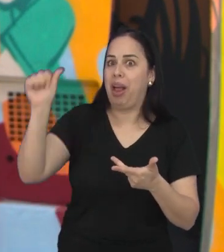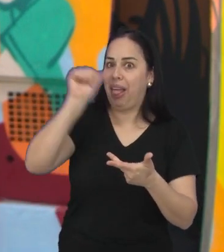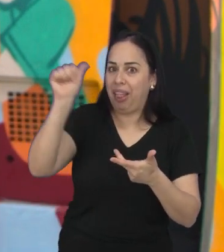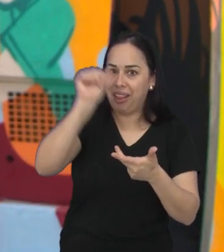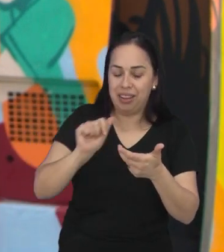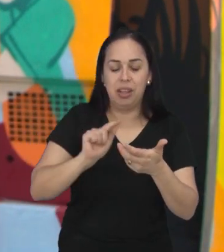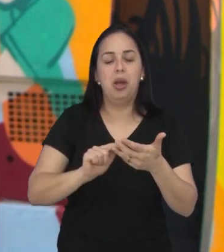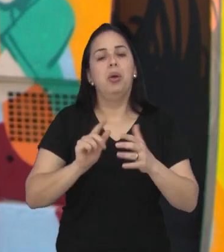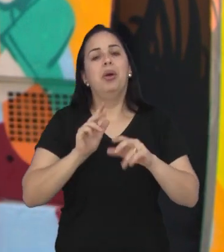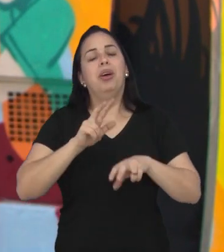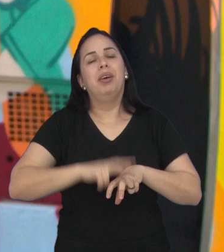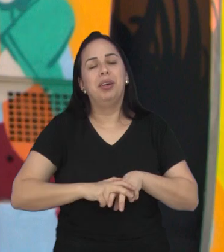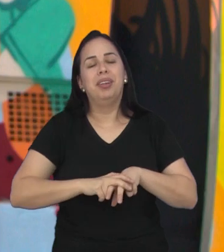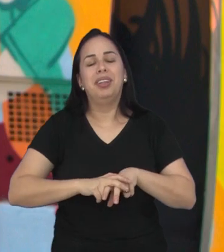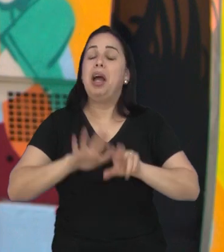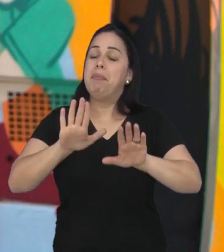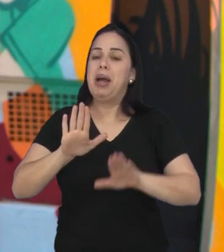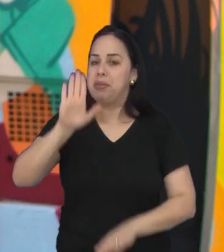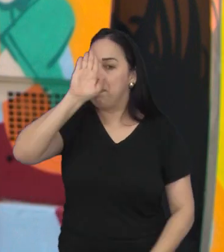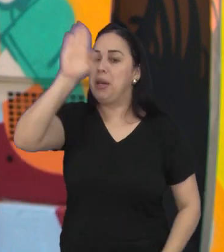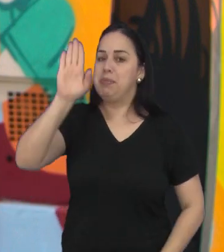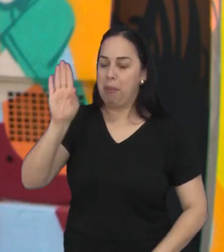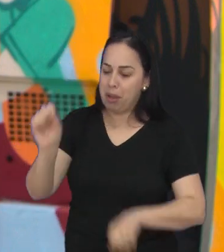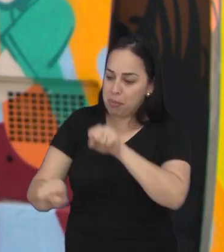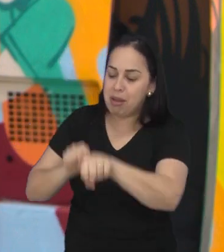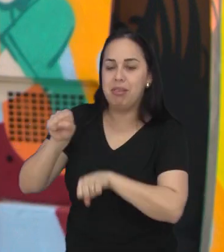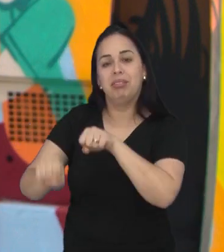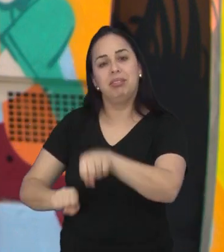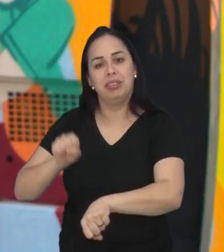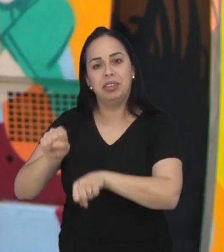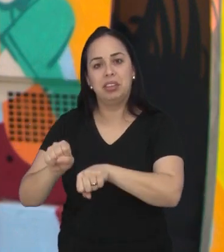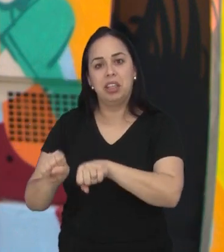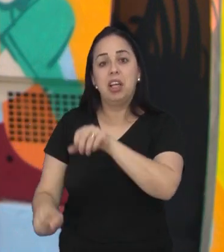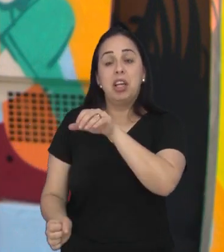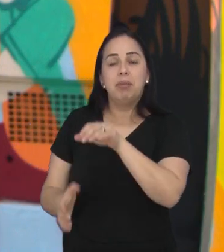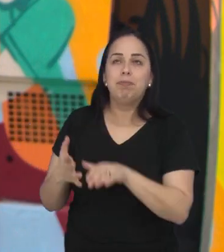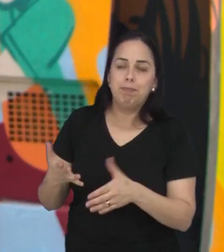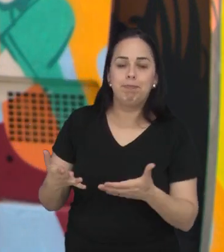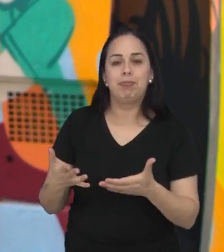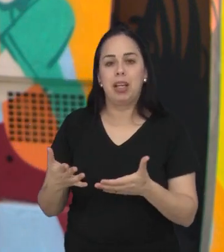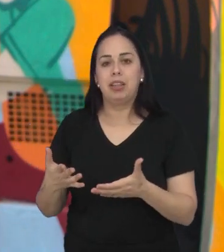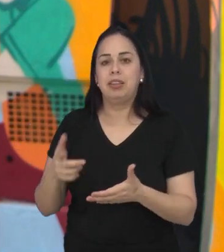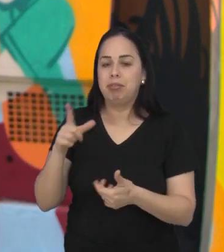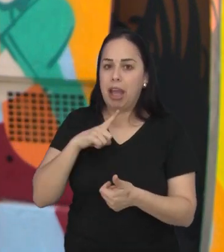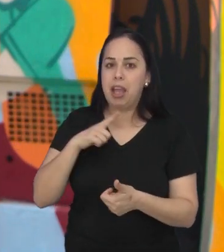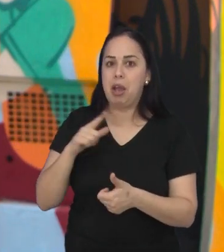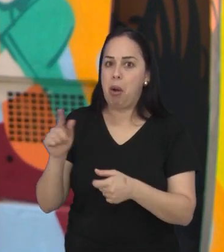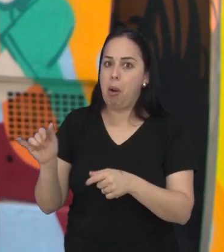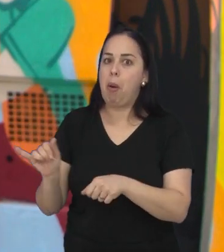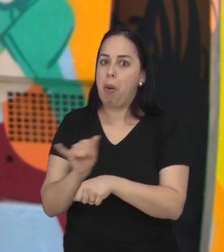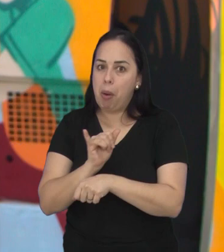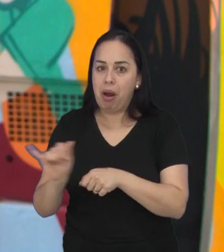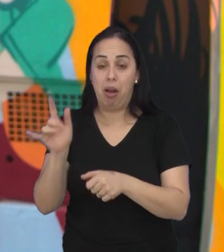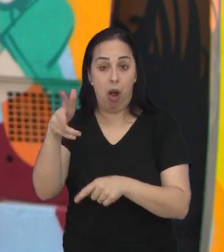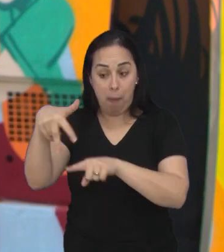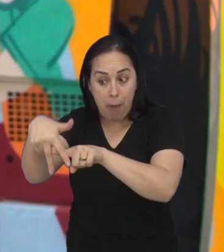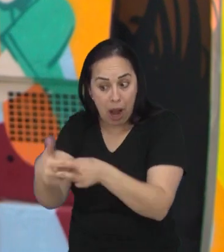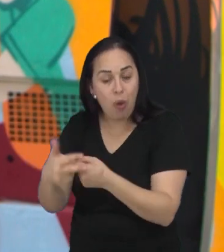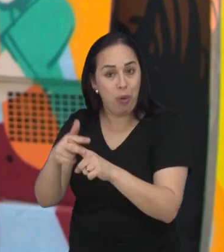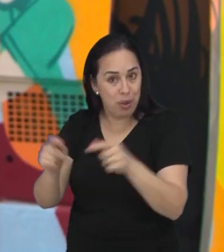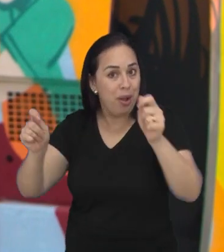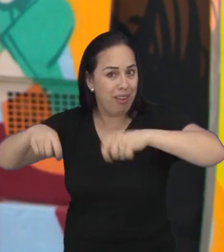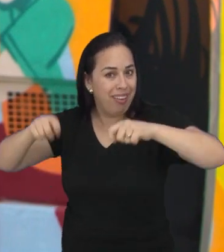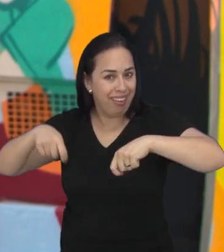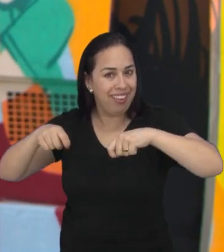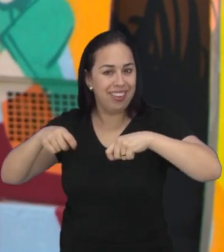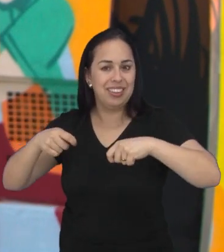água ou para descansar mesmo mas principalmente pros ciclistas né onde a gente criou algumas opções aí né de manutenção